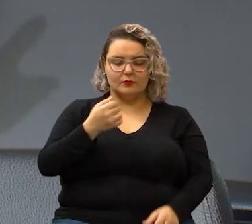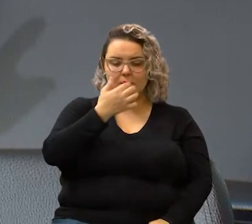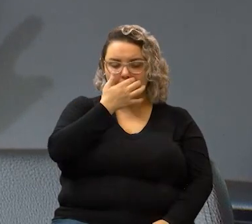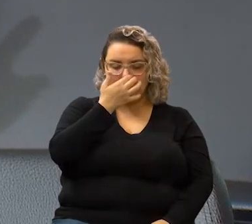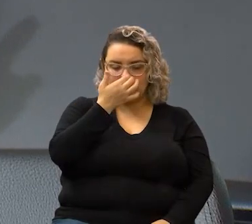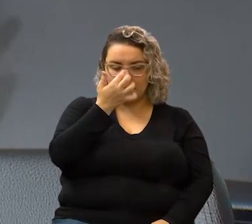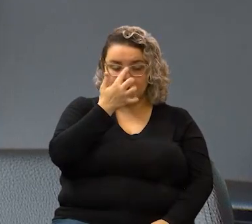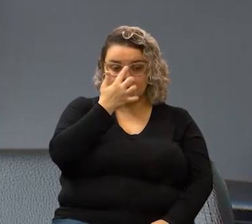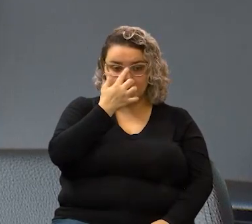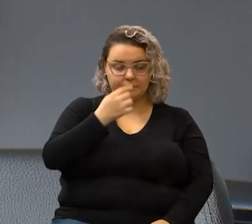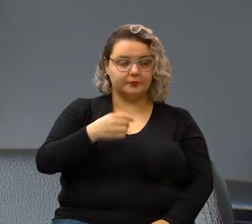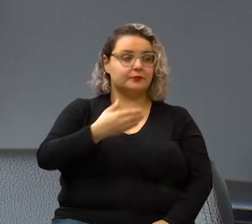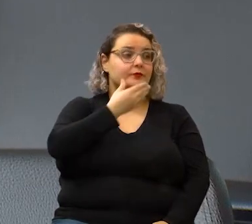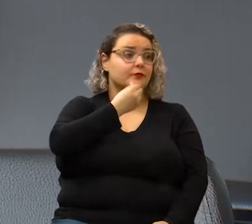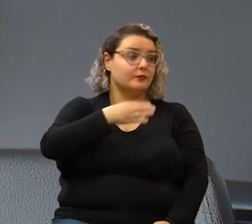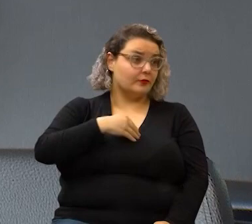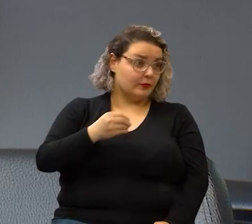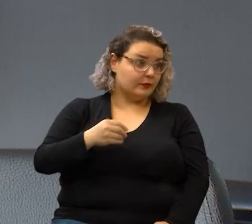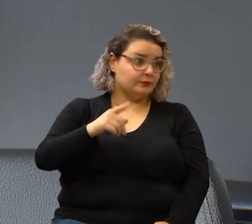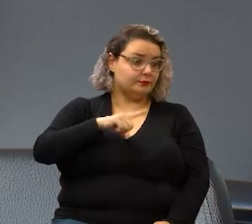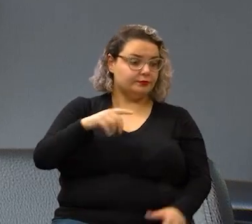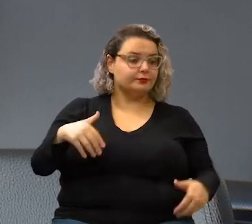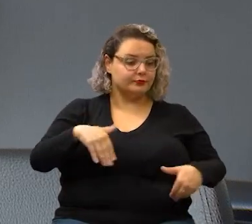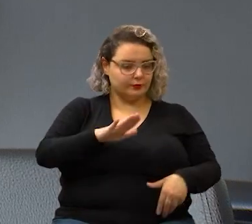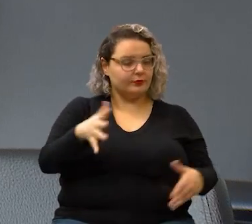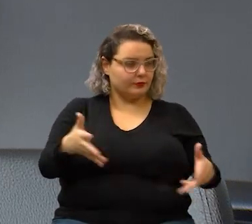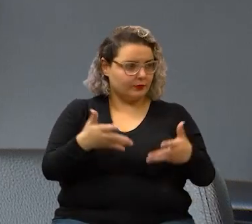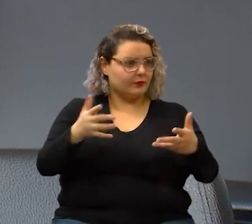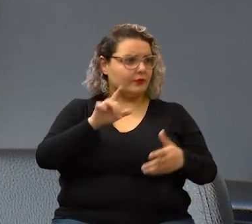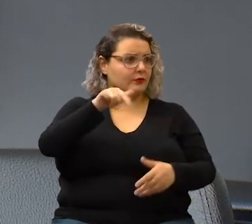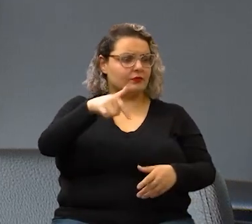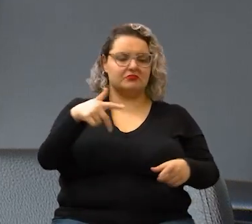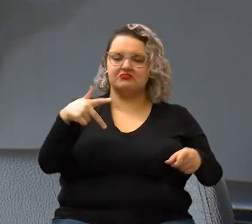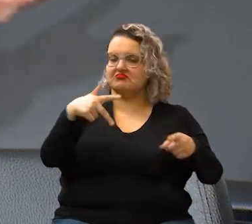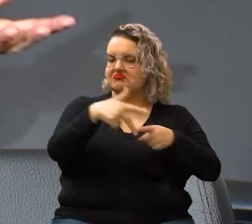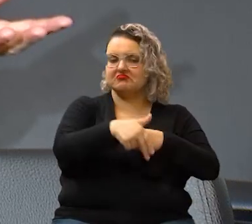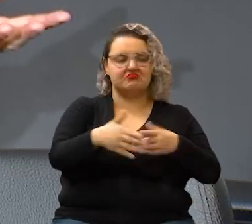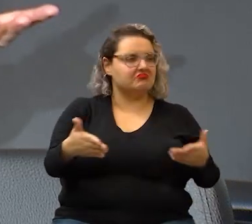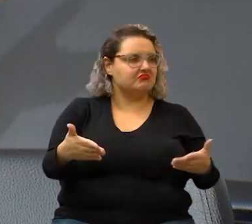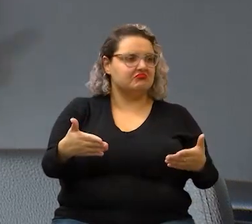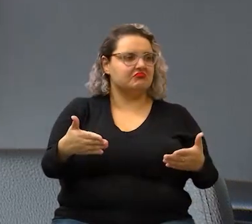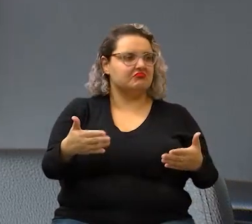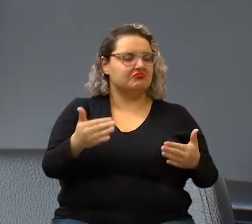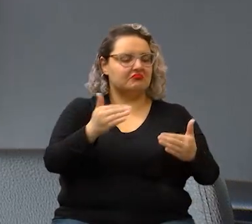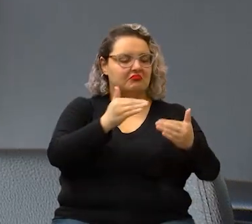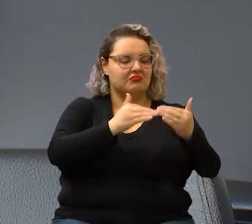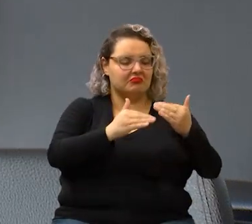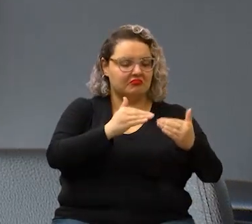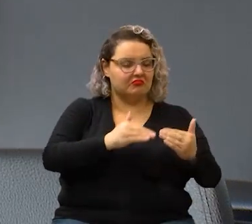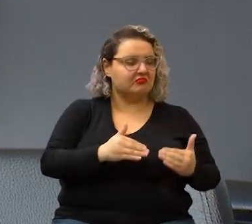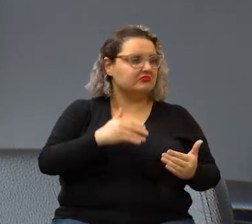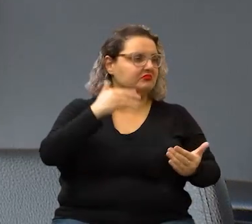que me procurou no gabinete que o filho dela tinha mais estímulo. Depois que cortou, ela